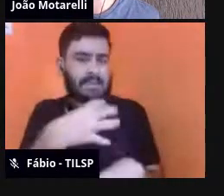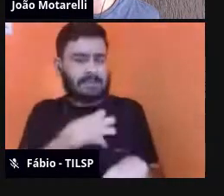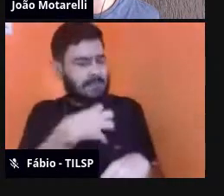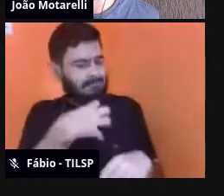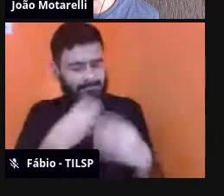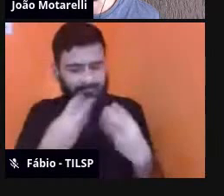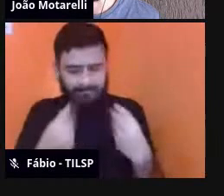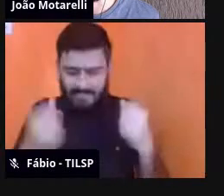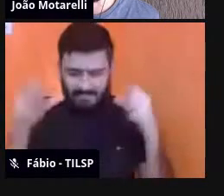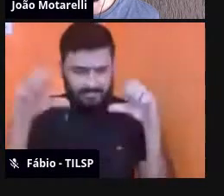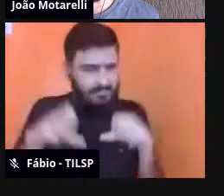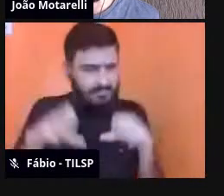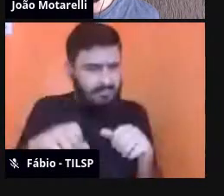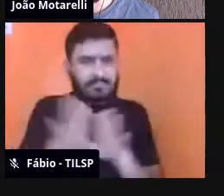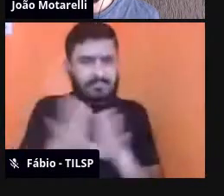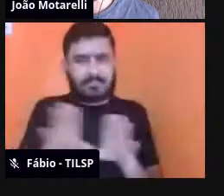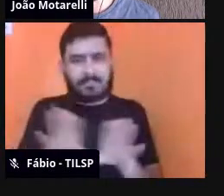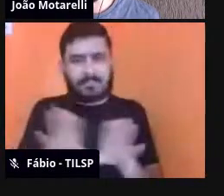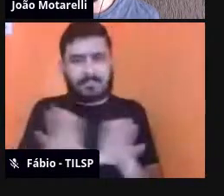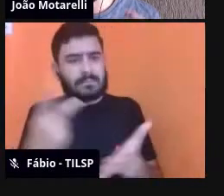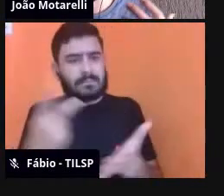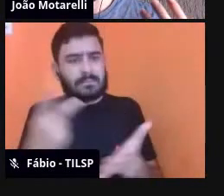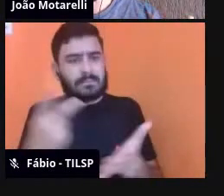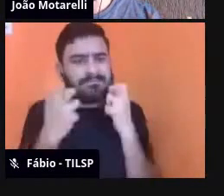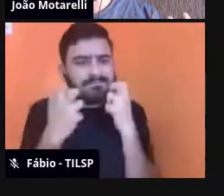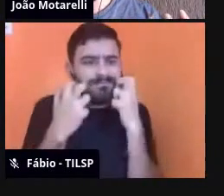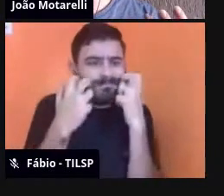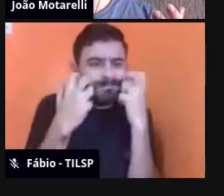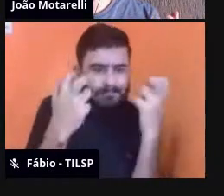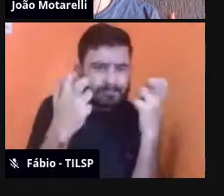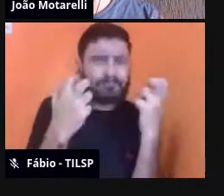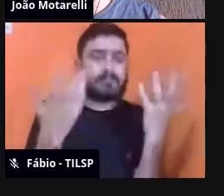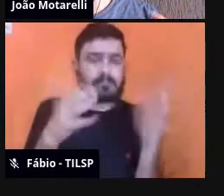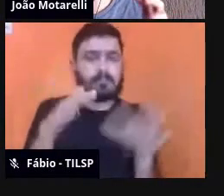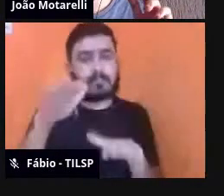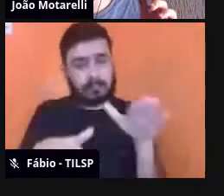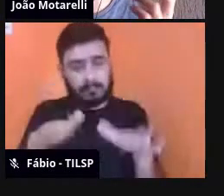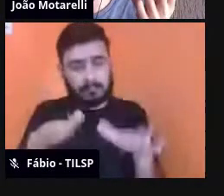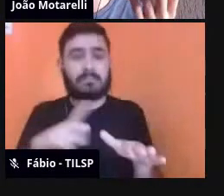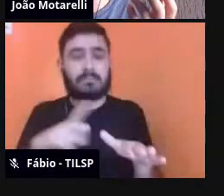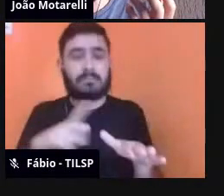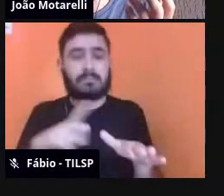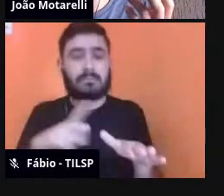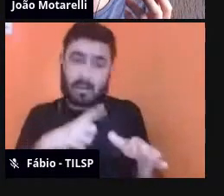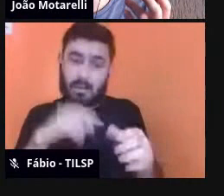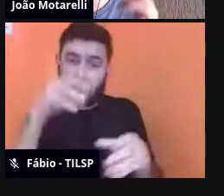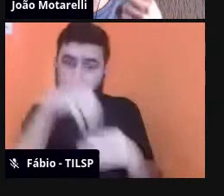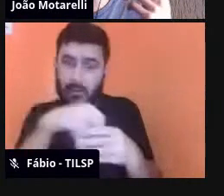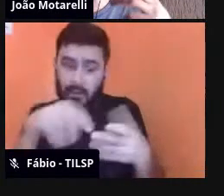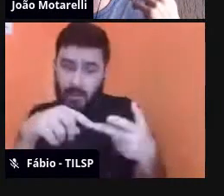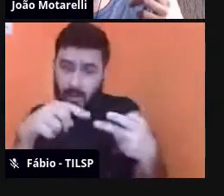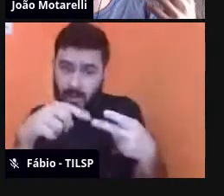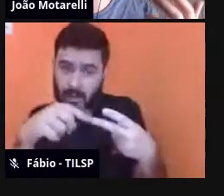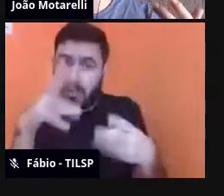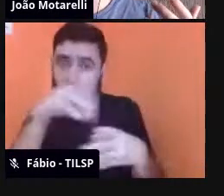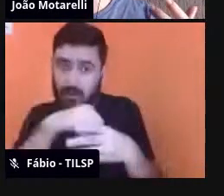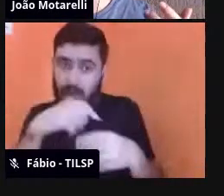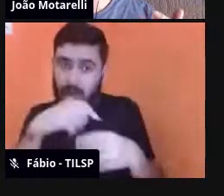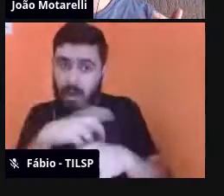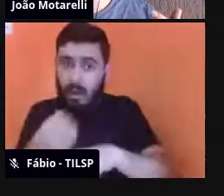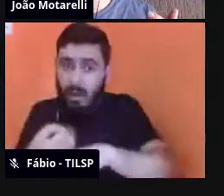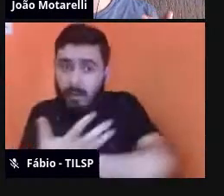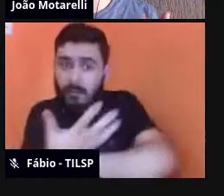acompanhada de ansiedade e vergonha. Ou seja, a gente aqui já tem um componente emocional desregulado que tem um papel